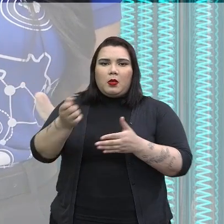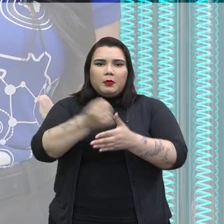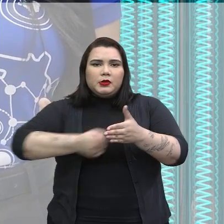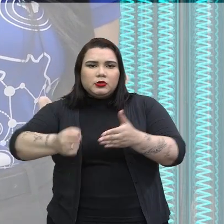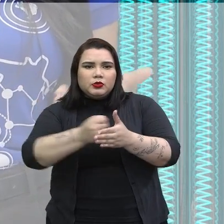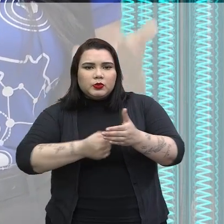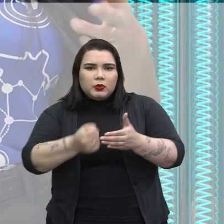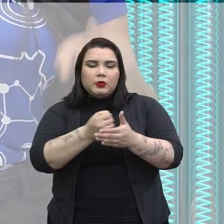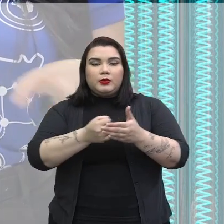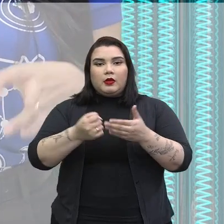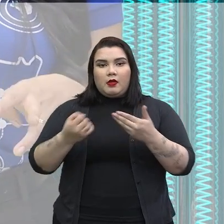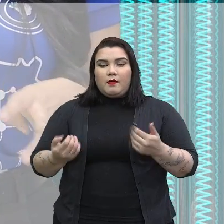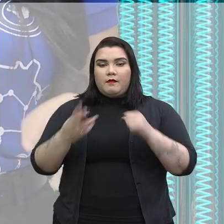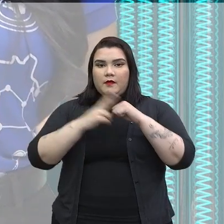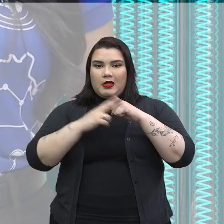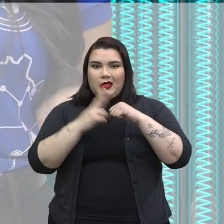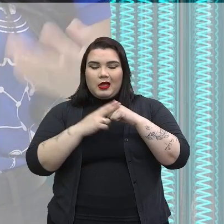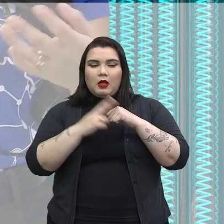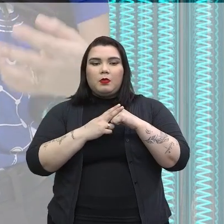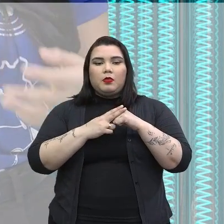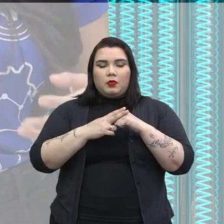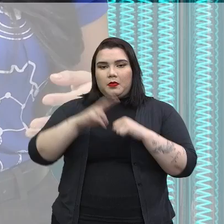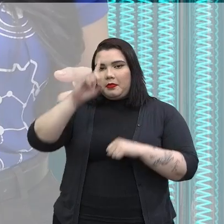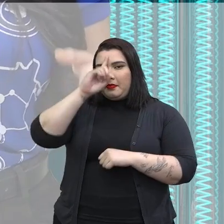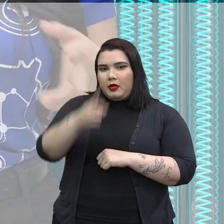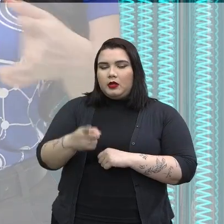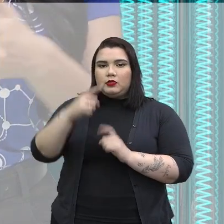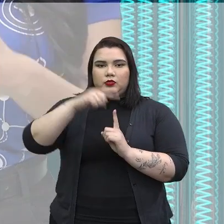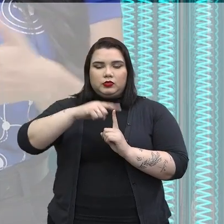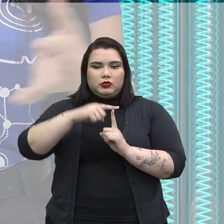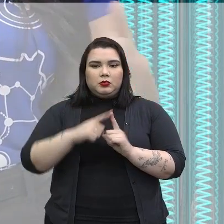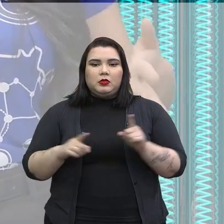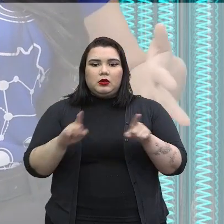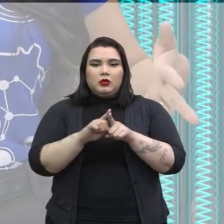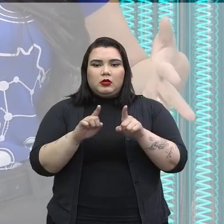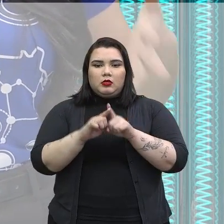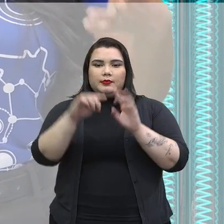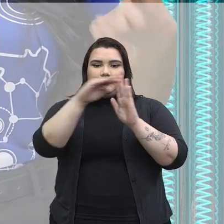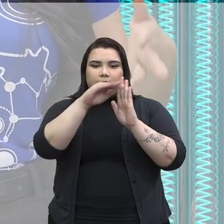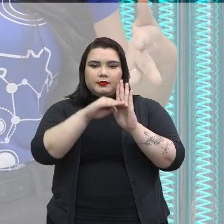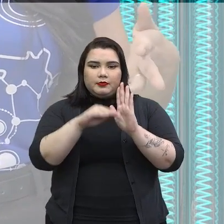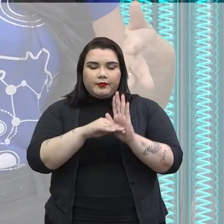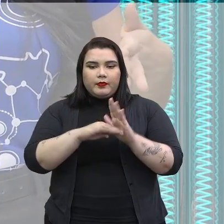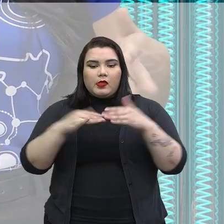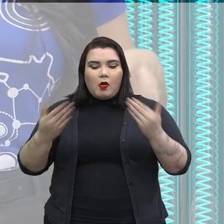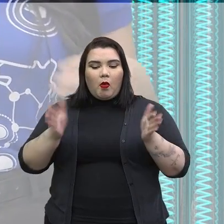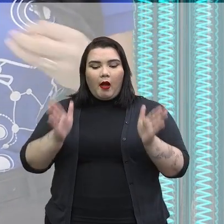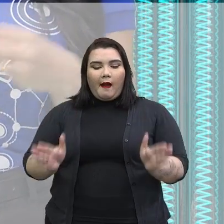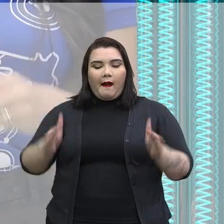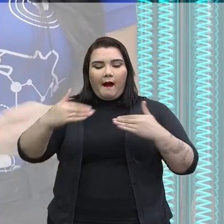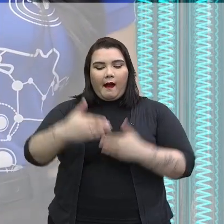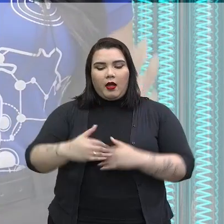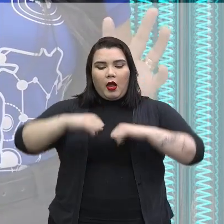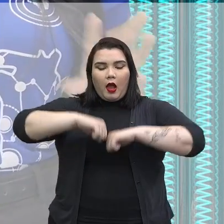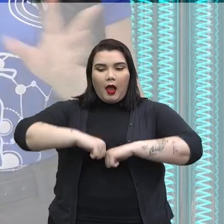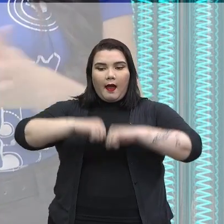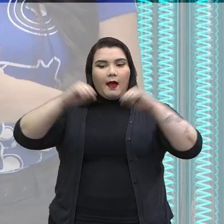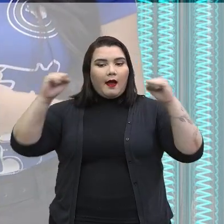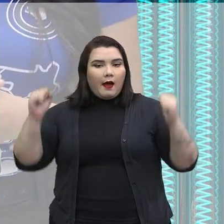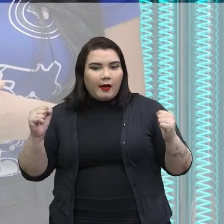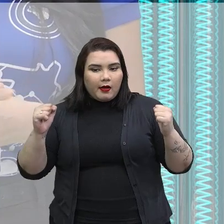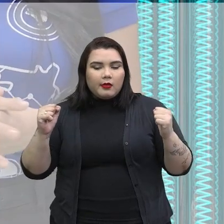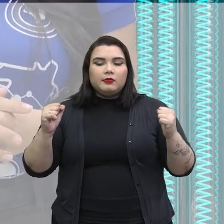ali no imperativo e também nos manuais de instrução, né? Open the box, abra a caixa e